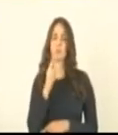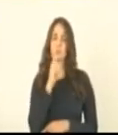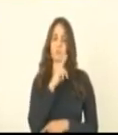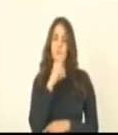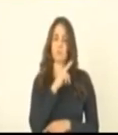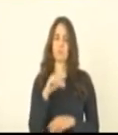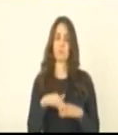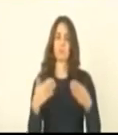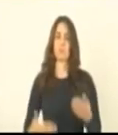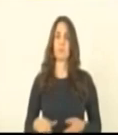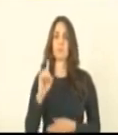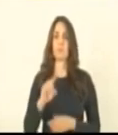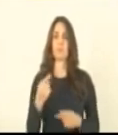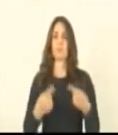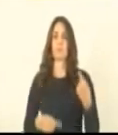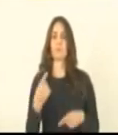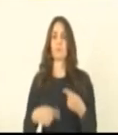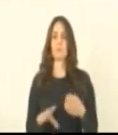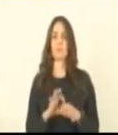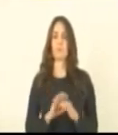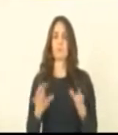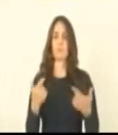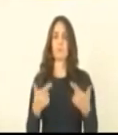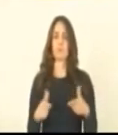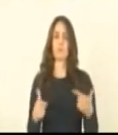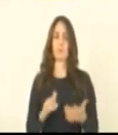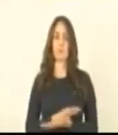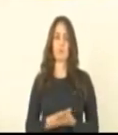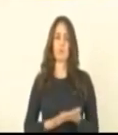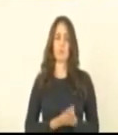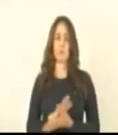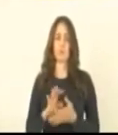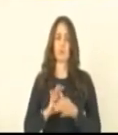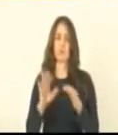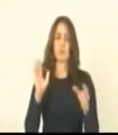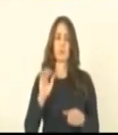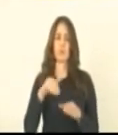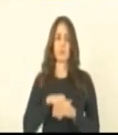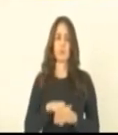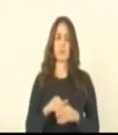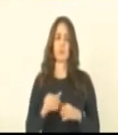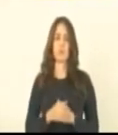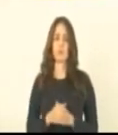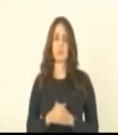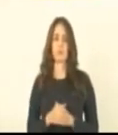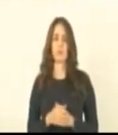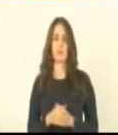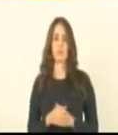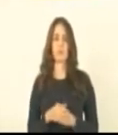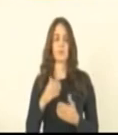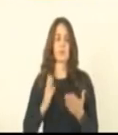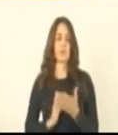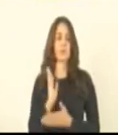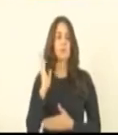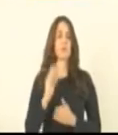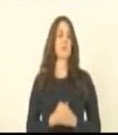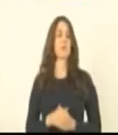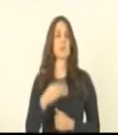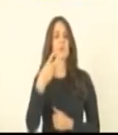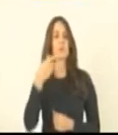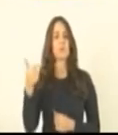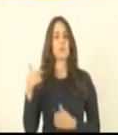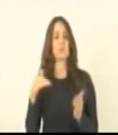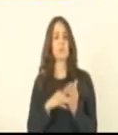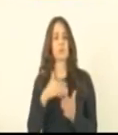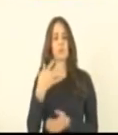da mesa diretora. Em discussão, não havendo quem queira discutir, em votação, deputados que aprovam, permaneçam como se encontram, os contrários se manifestem. Aprovado. Do item 32